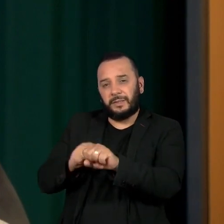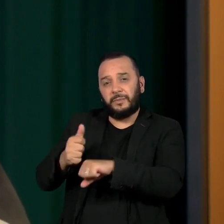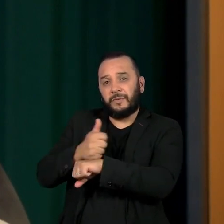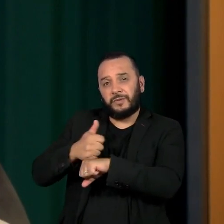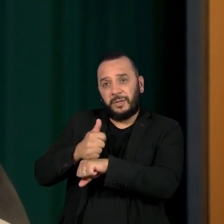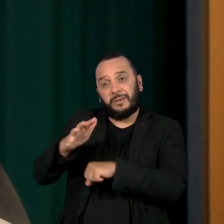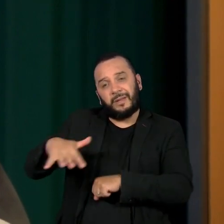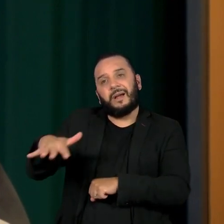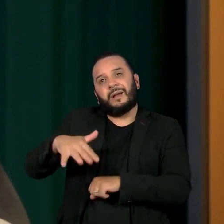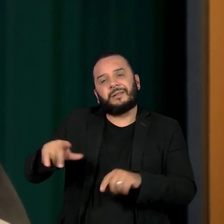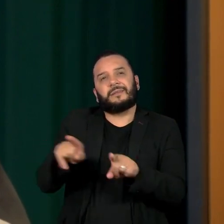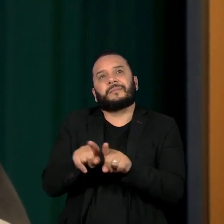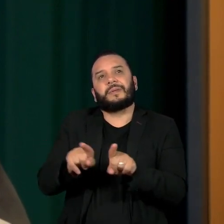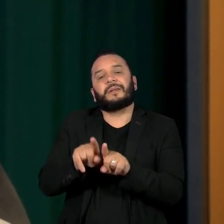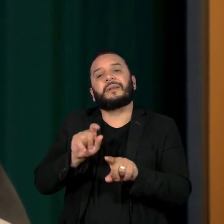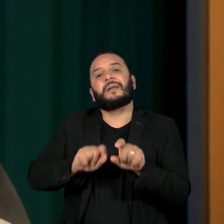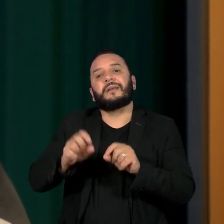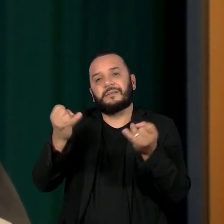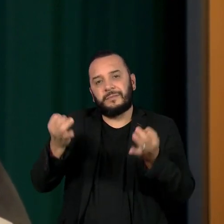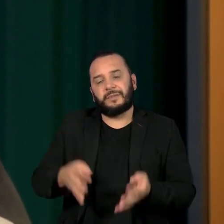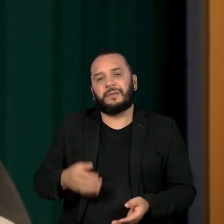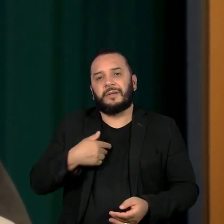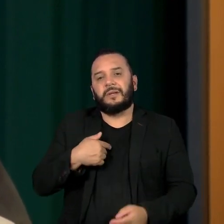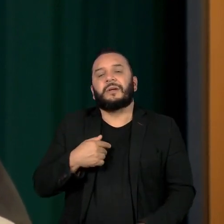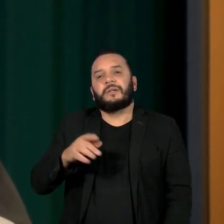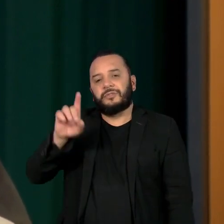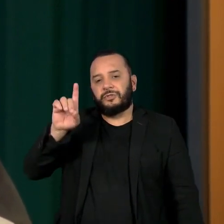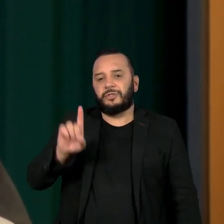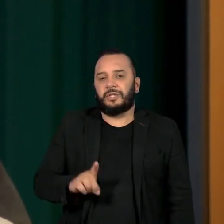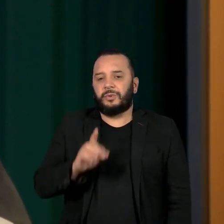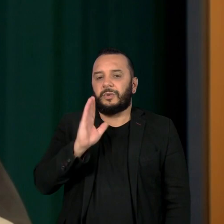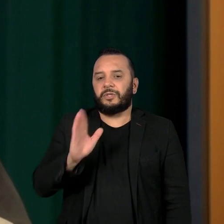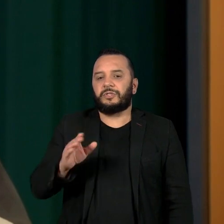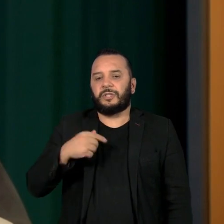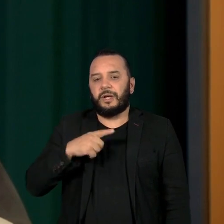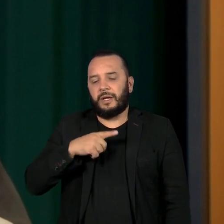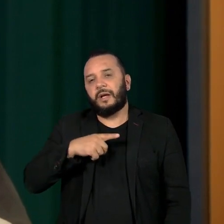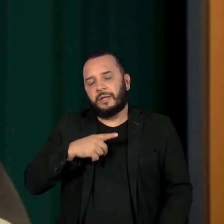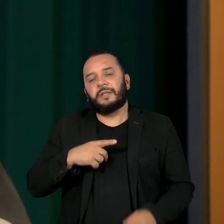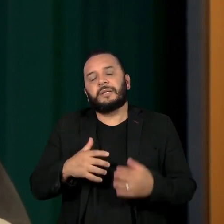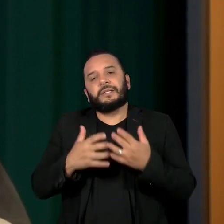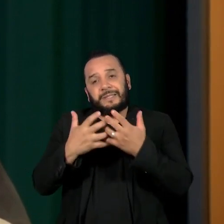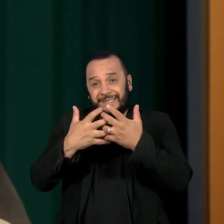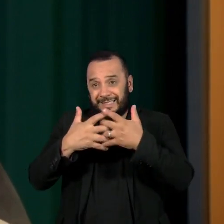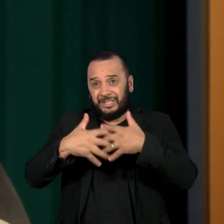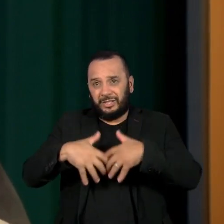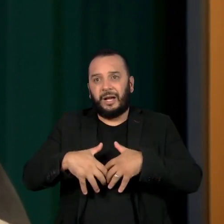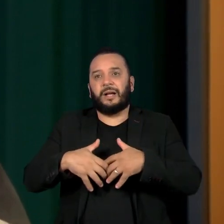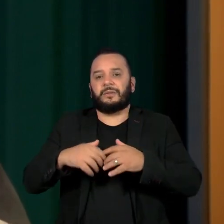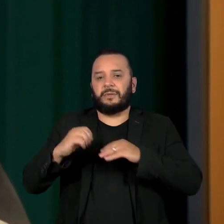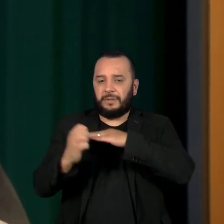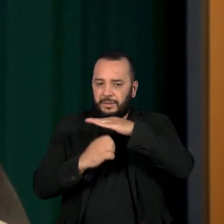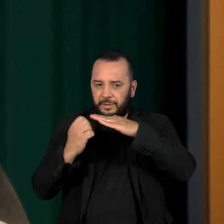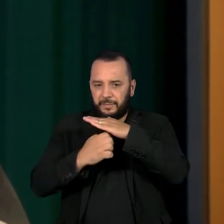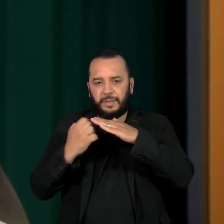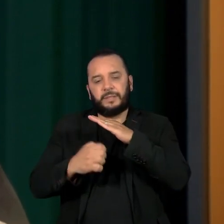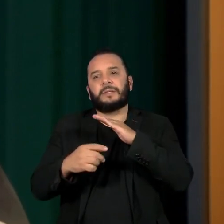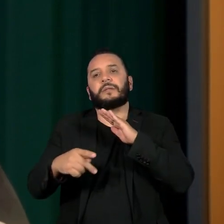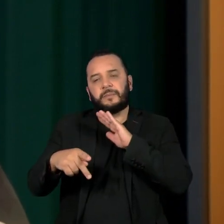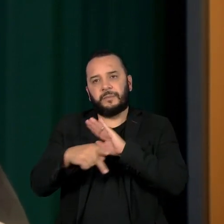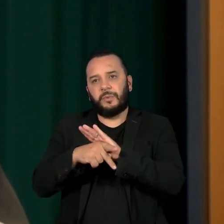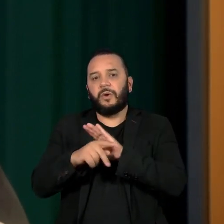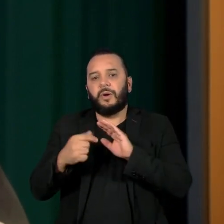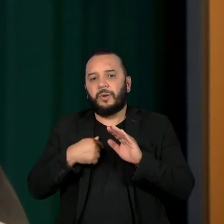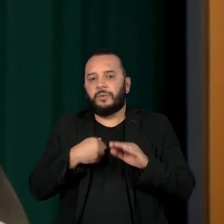nos explica essa realidade é o diretor executivo da SEMESP, que é o Sindicato das Empresas Mantenedoras de Ensino Superior de São